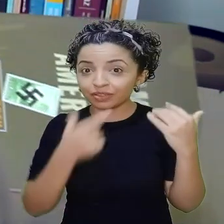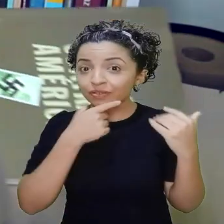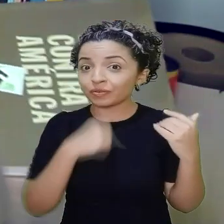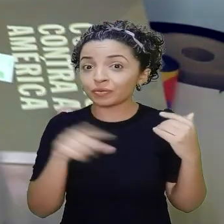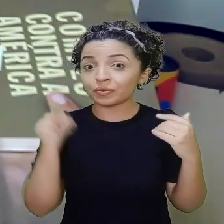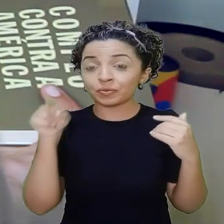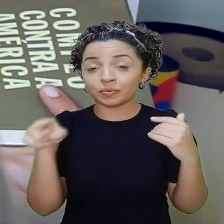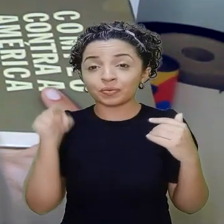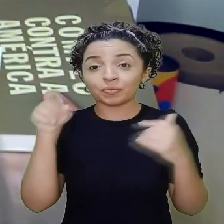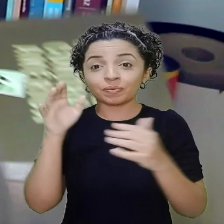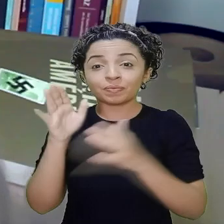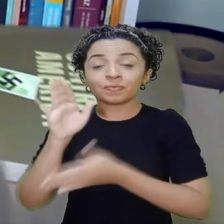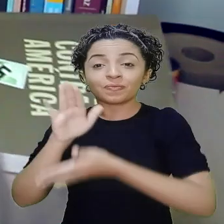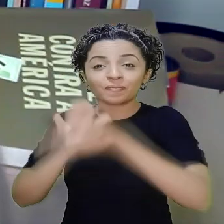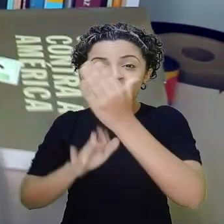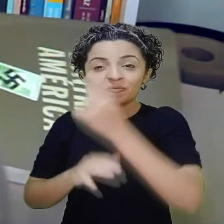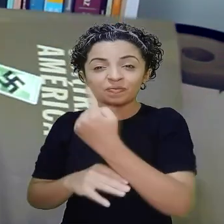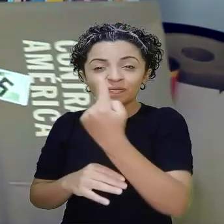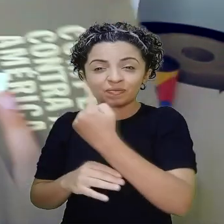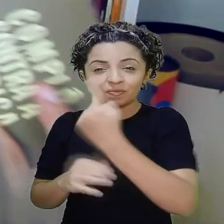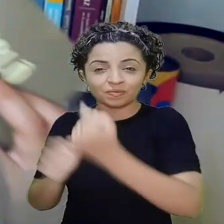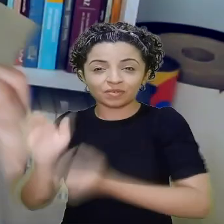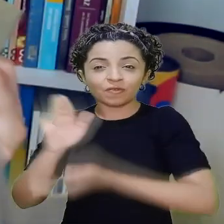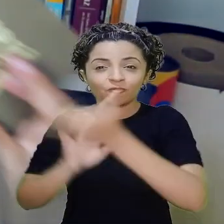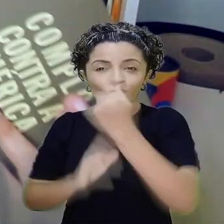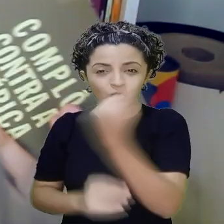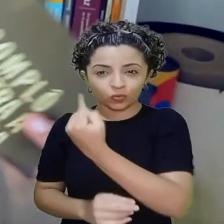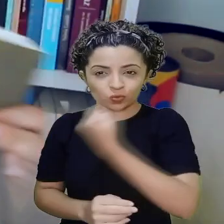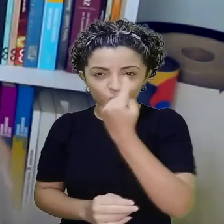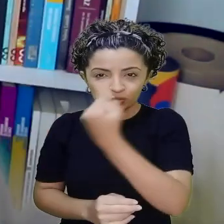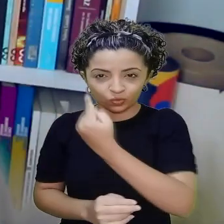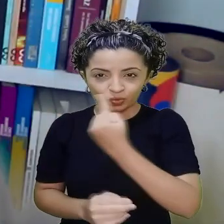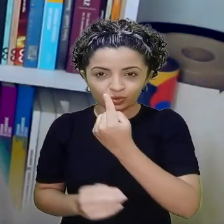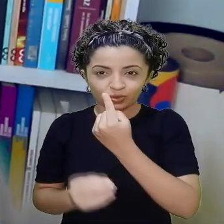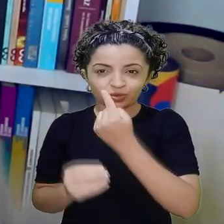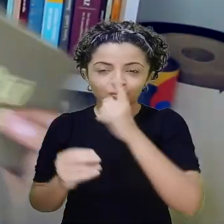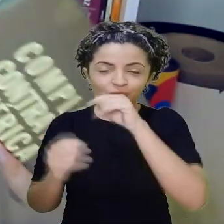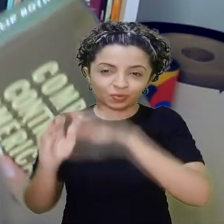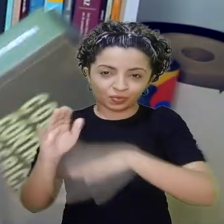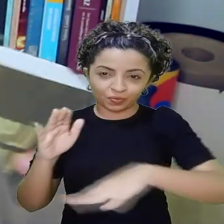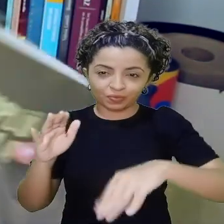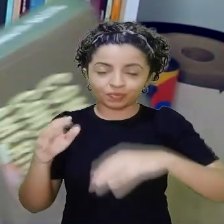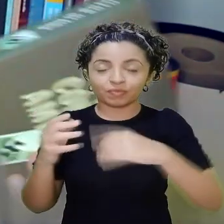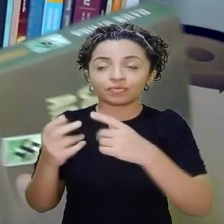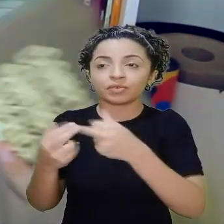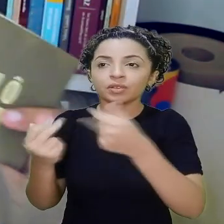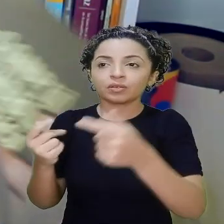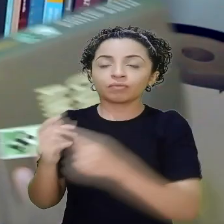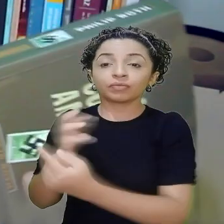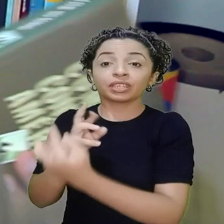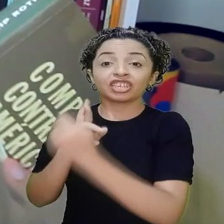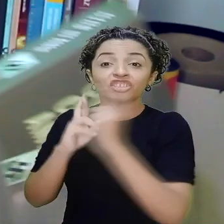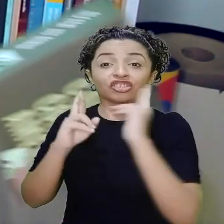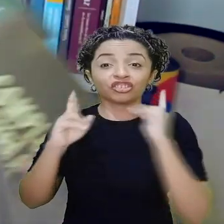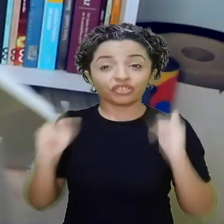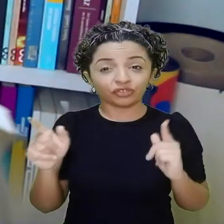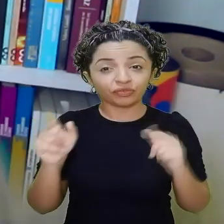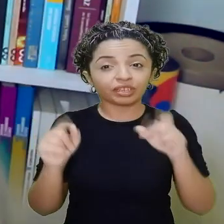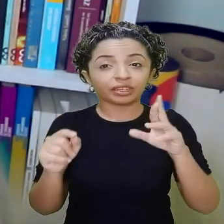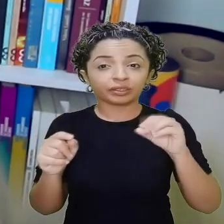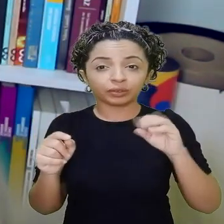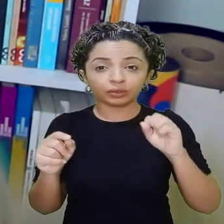herói da aeronáutica americana, que fez um voo transatlântico, o primeiro voo transatlântico